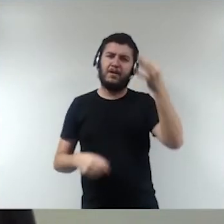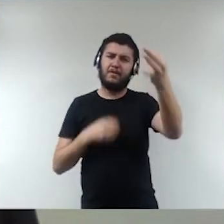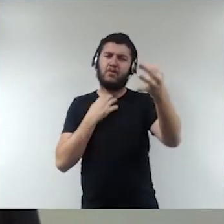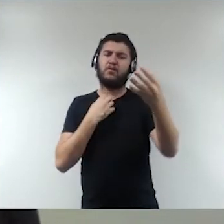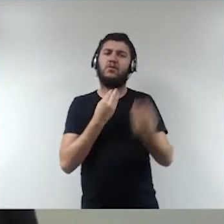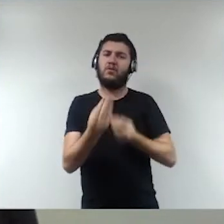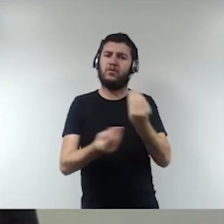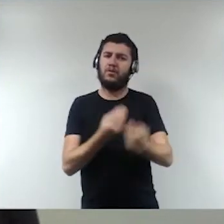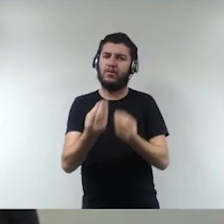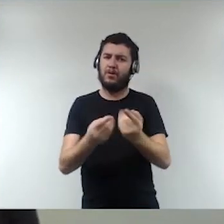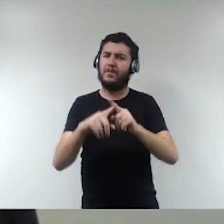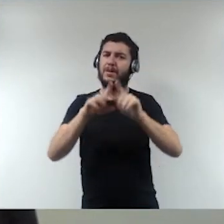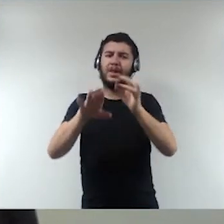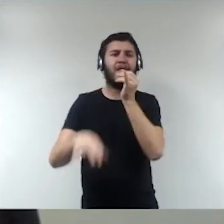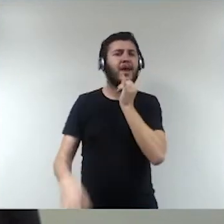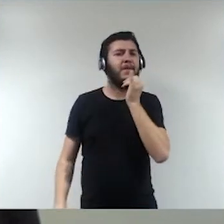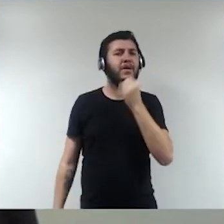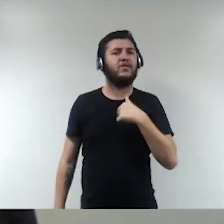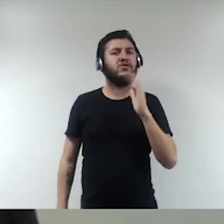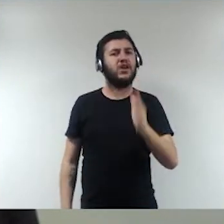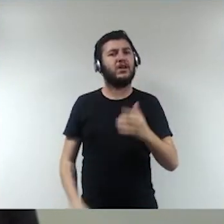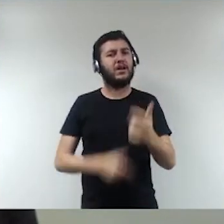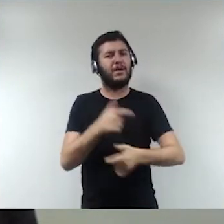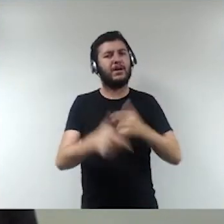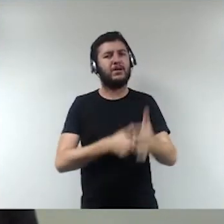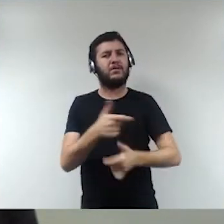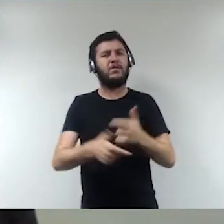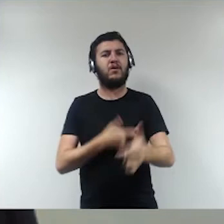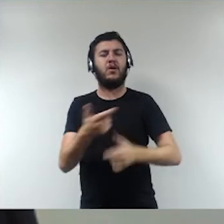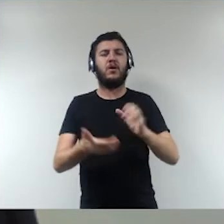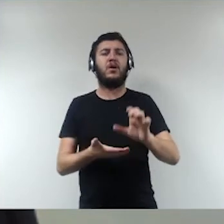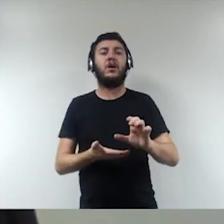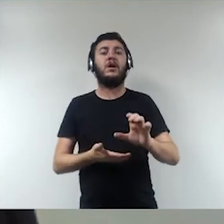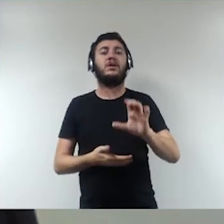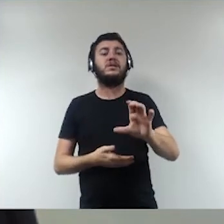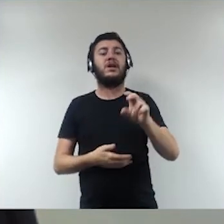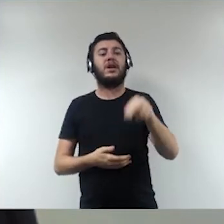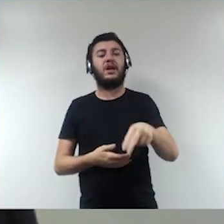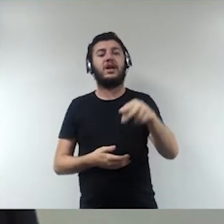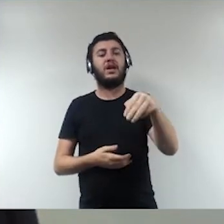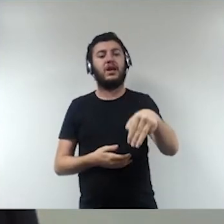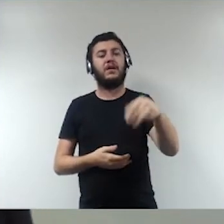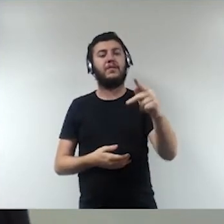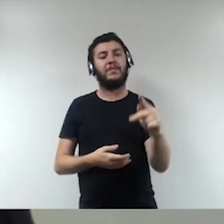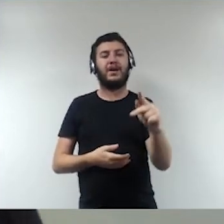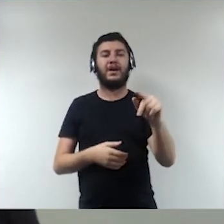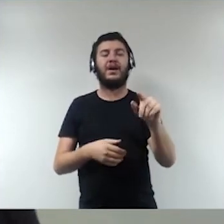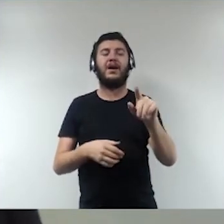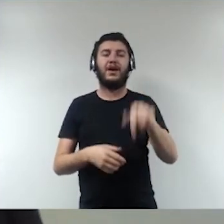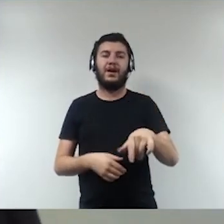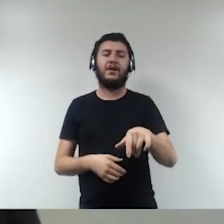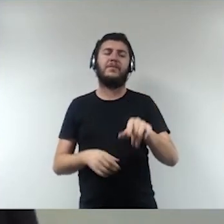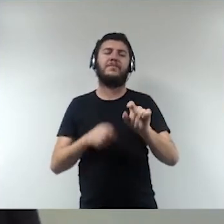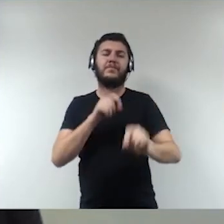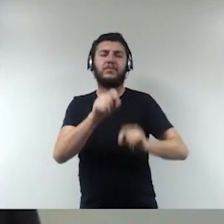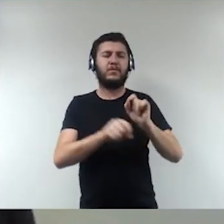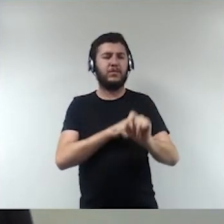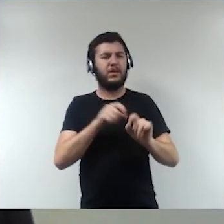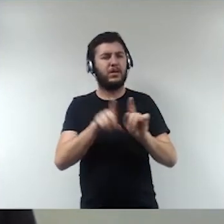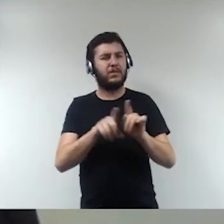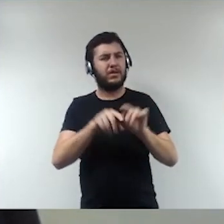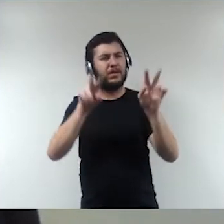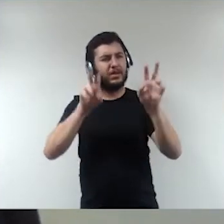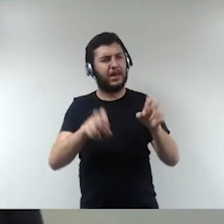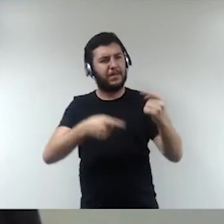futuro. Quando eu estava no CNMP, nós nos debatemos lá com um tema muito espinhoso, à época, que hoje nem é tão mais